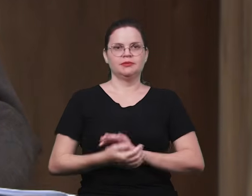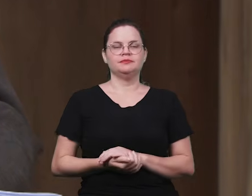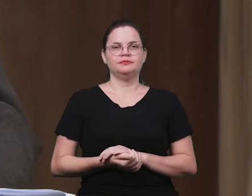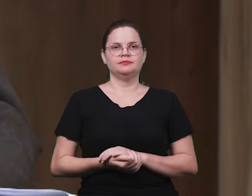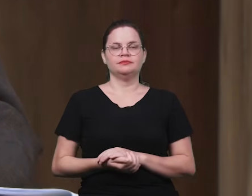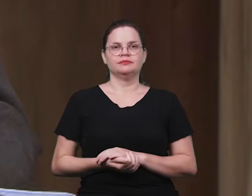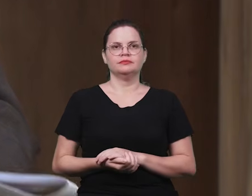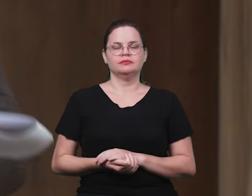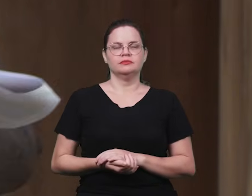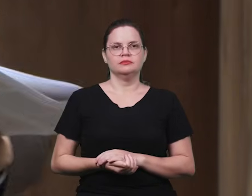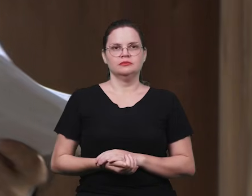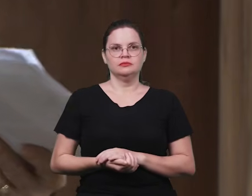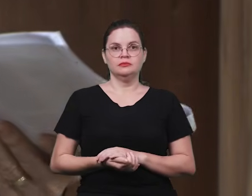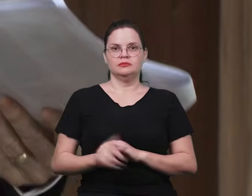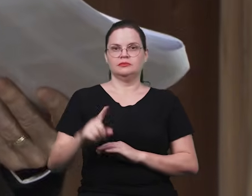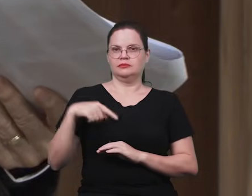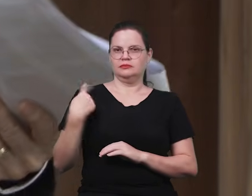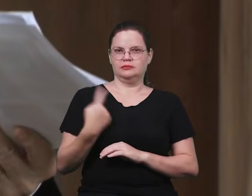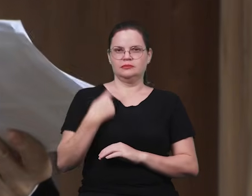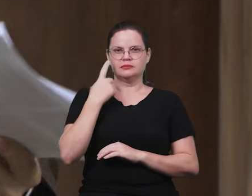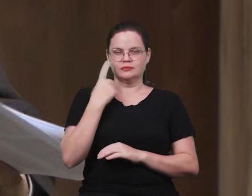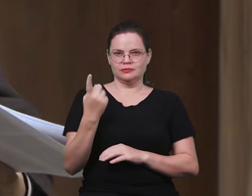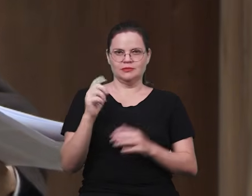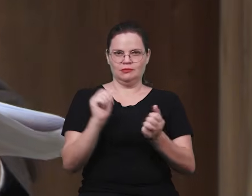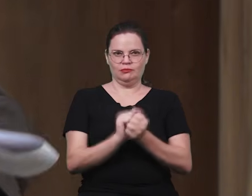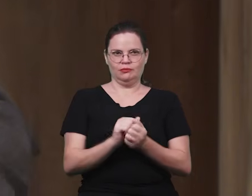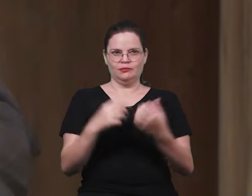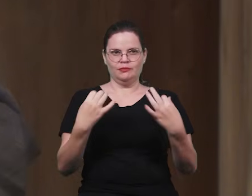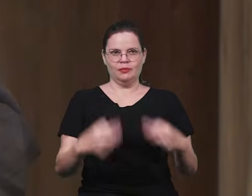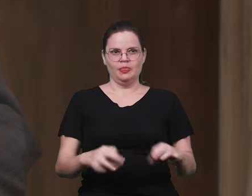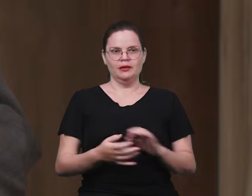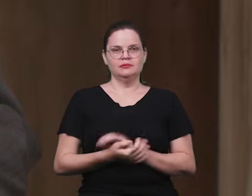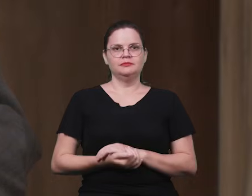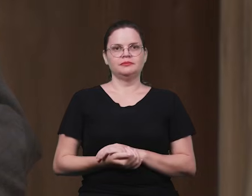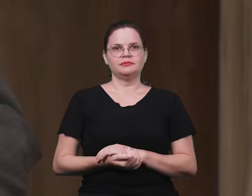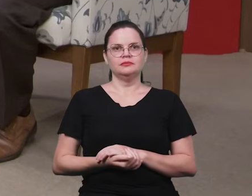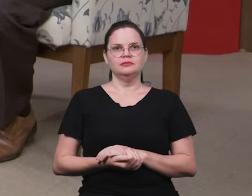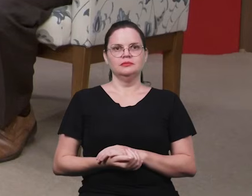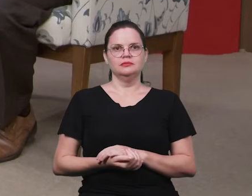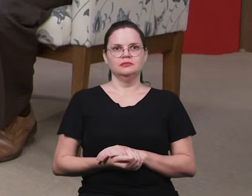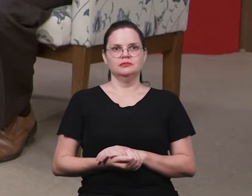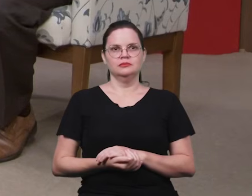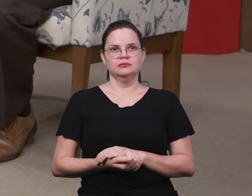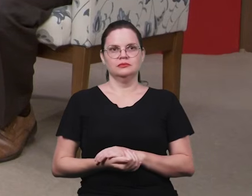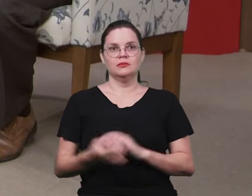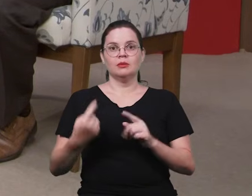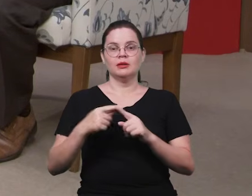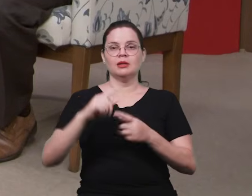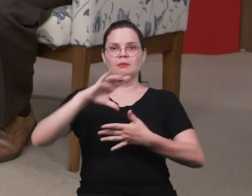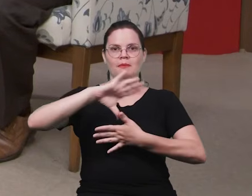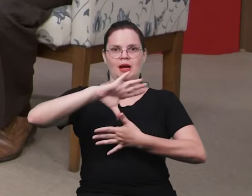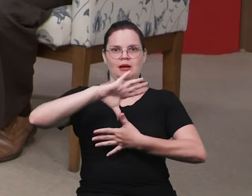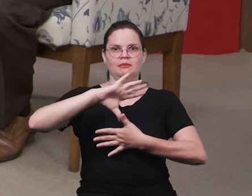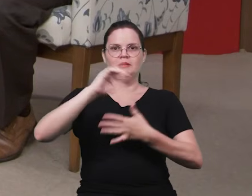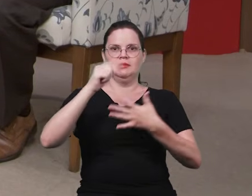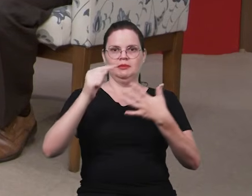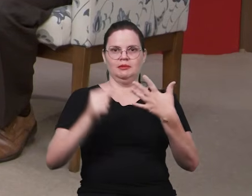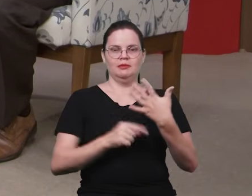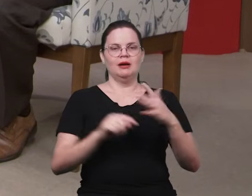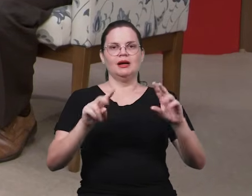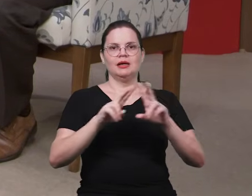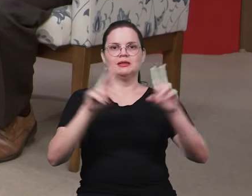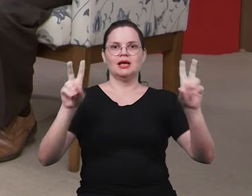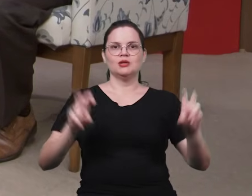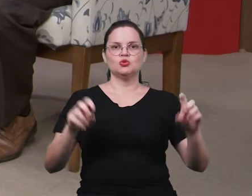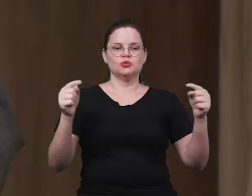não é? Vamos acompanhando junto aqui. Juntos, né? Aqui. Os mapas correspondentes a esses impérios, reinos, né?